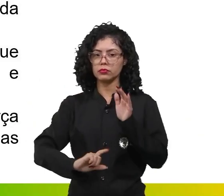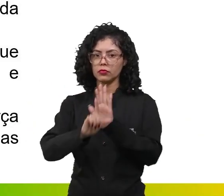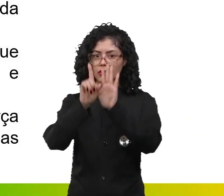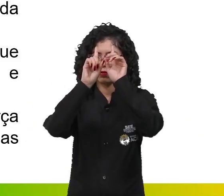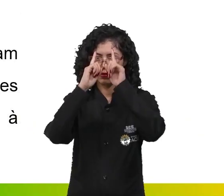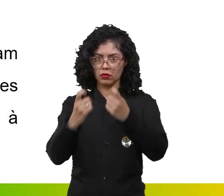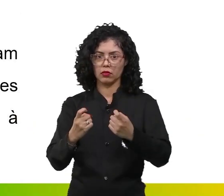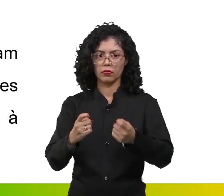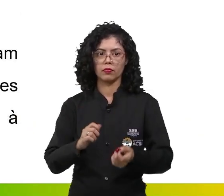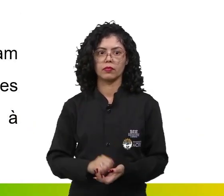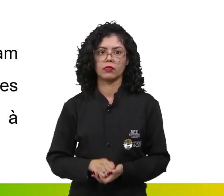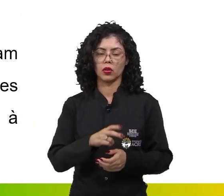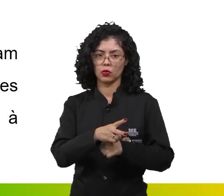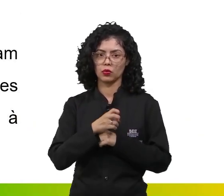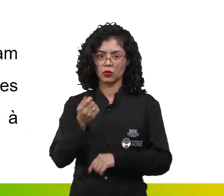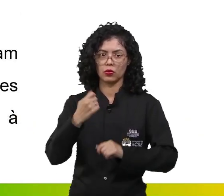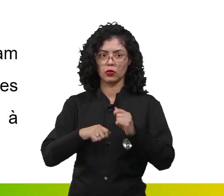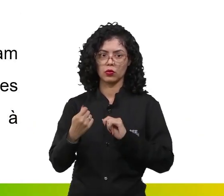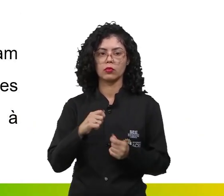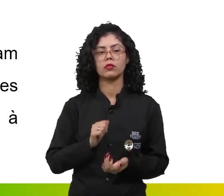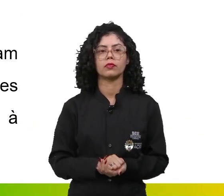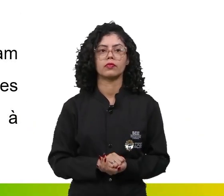violência e exploração econômica.